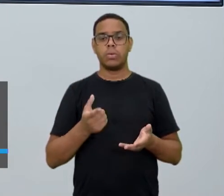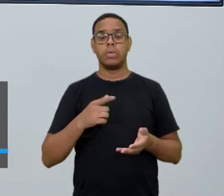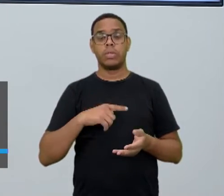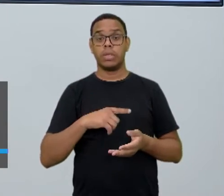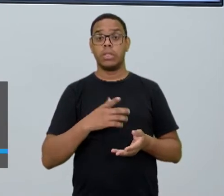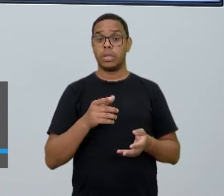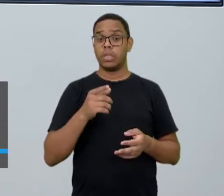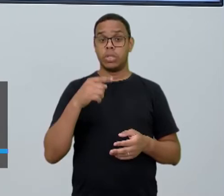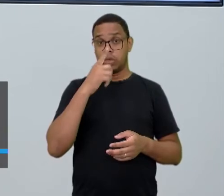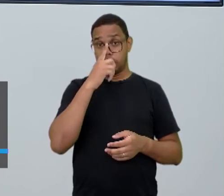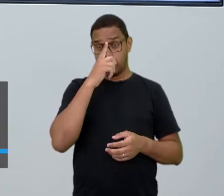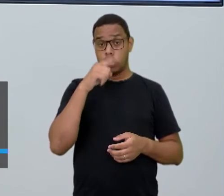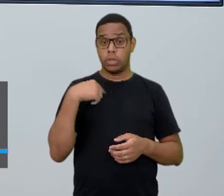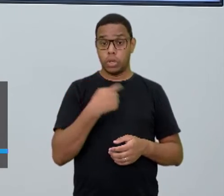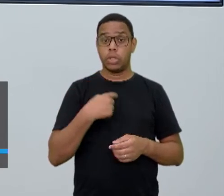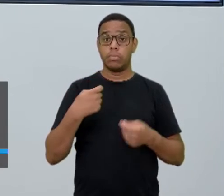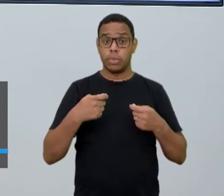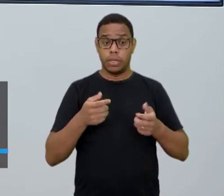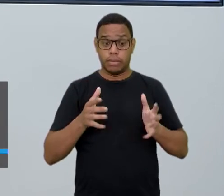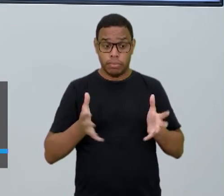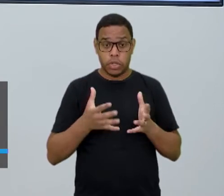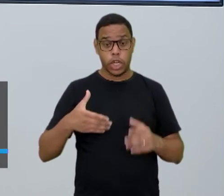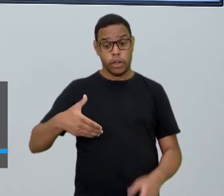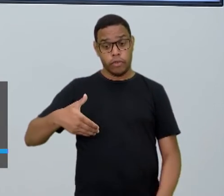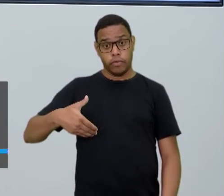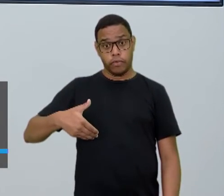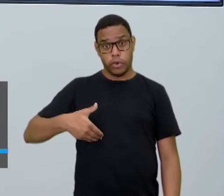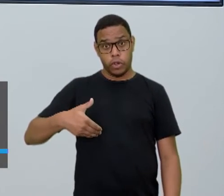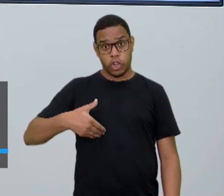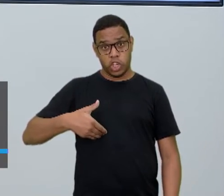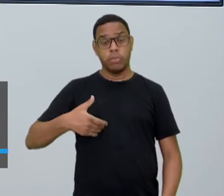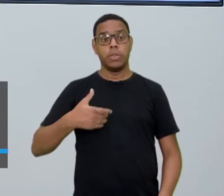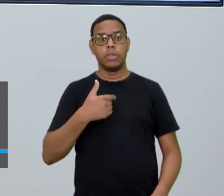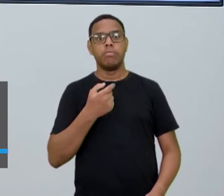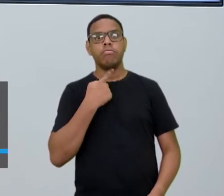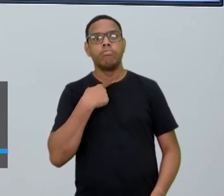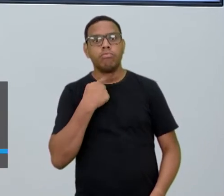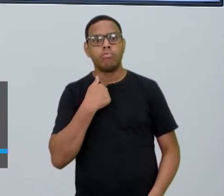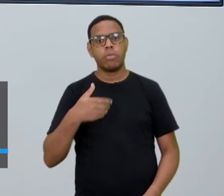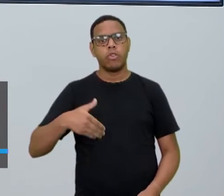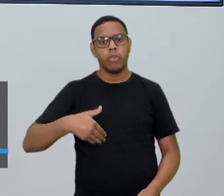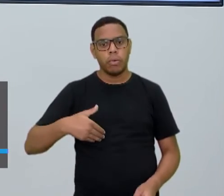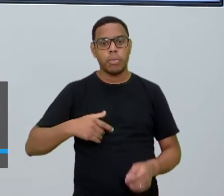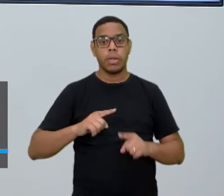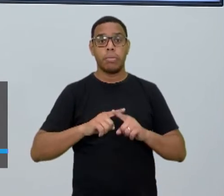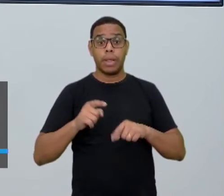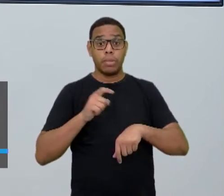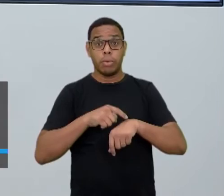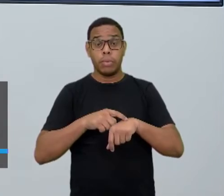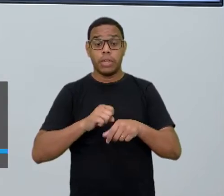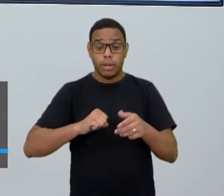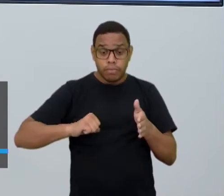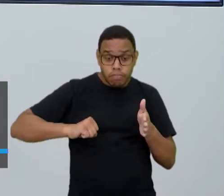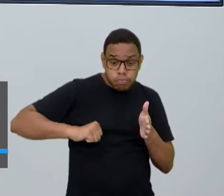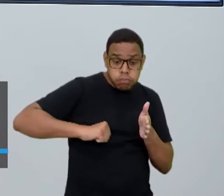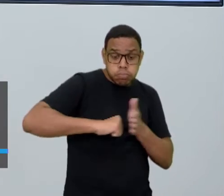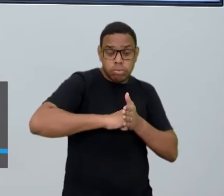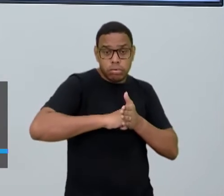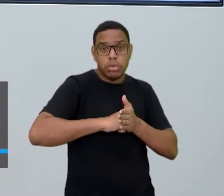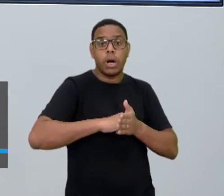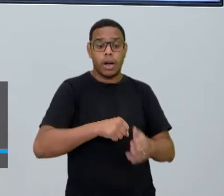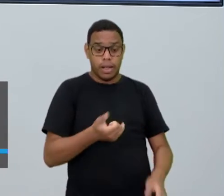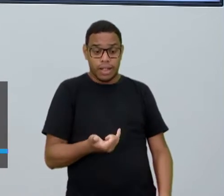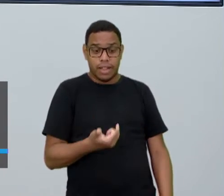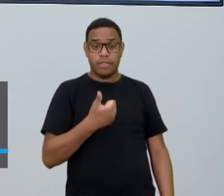tempo que a gente precisa, então, estimular a fome, a gente também precisa saber o momento que a gente tem que parar